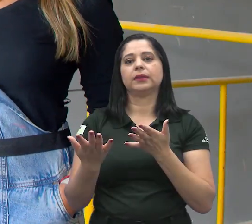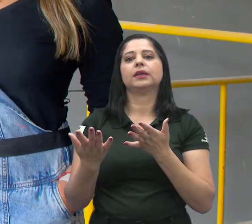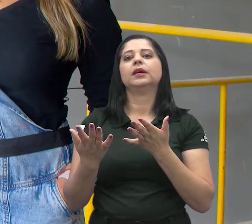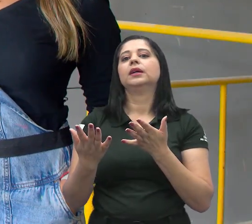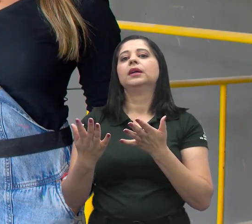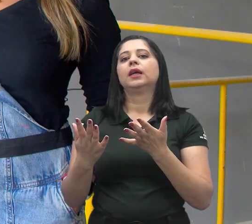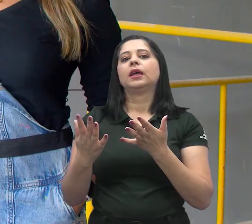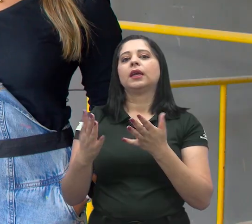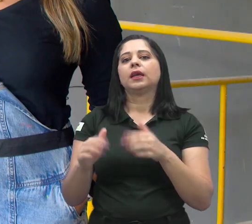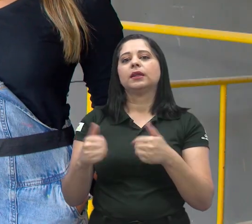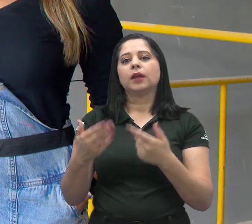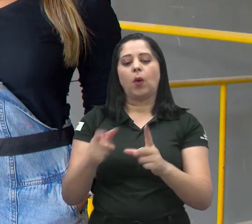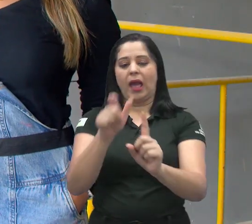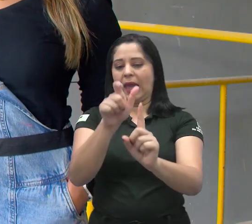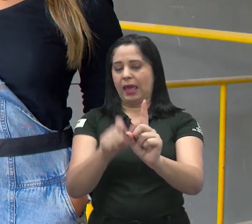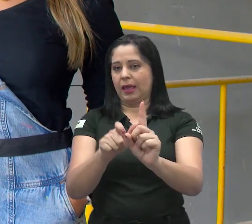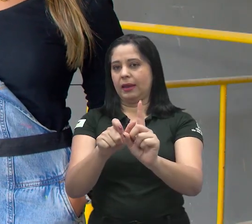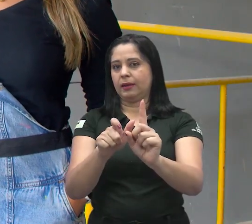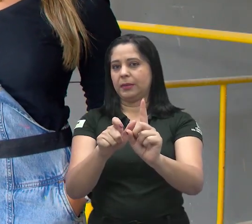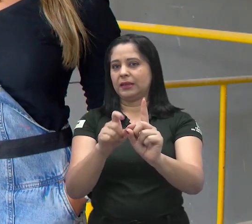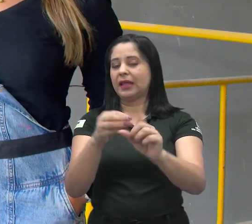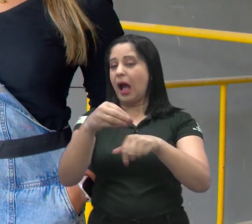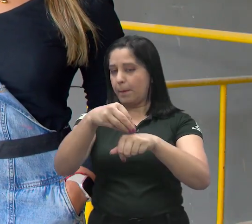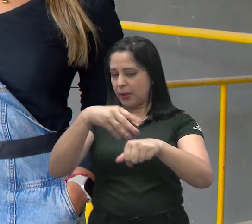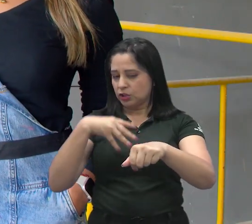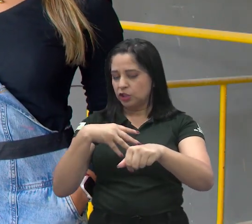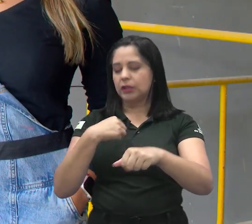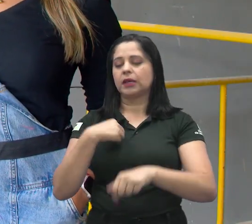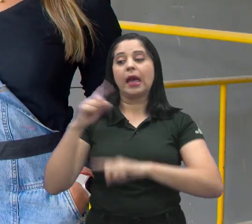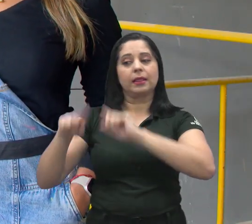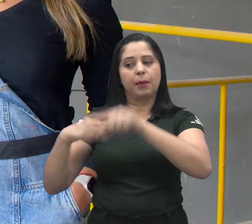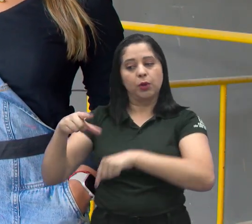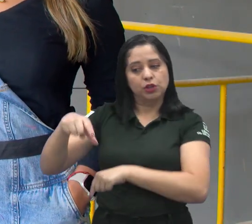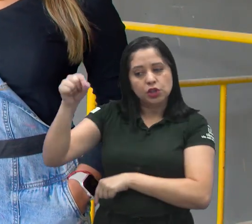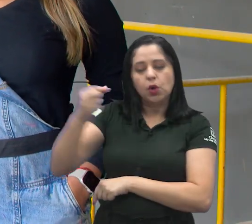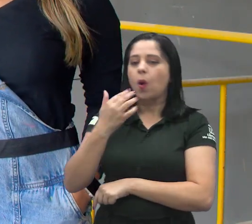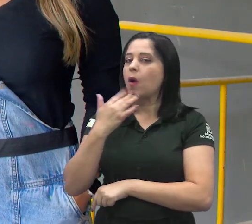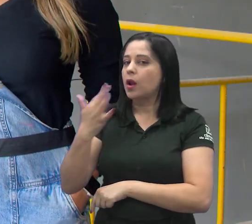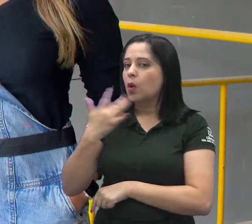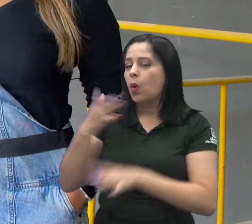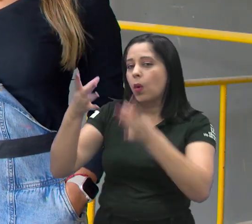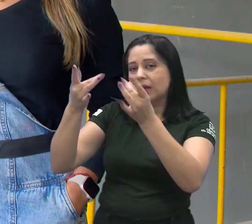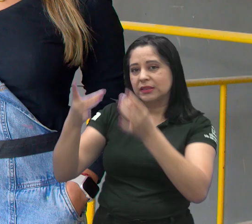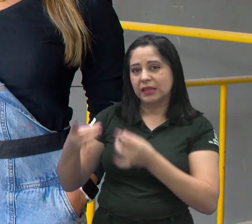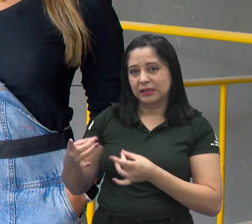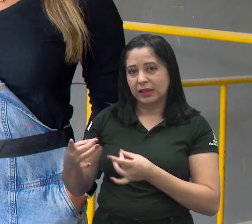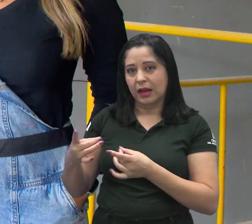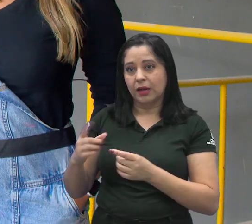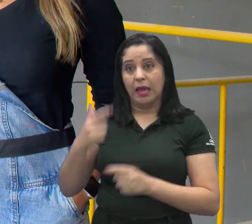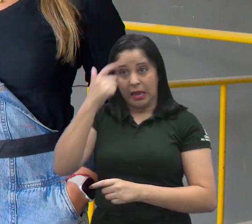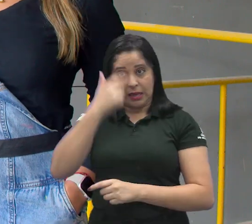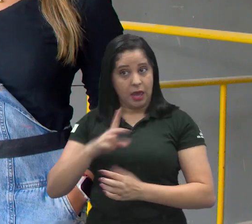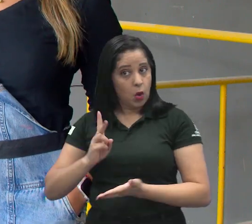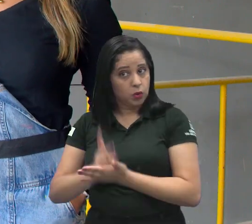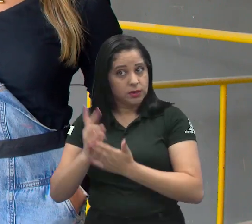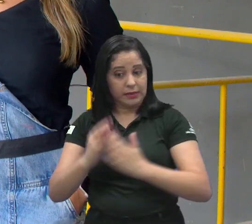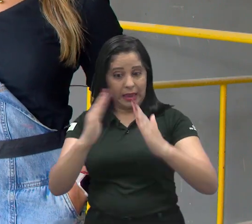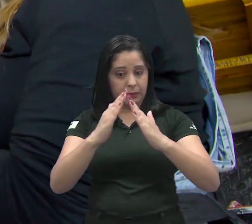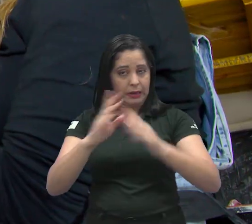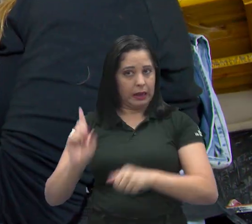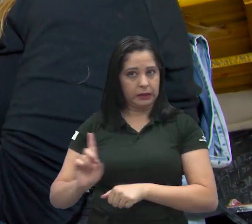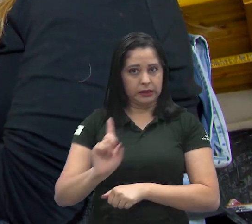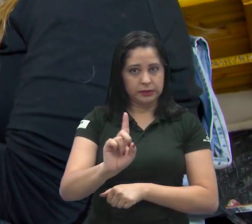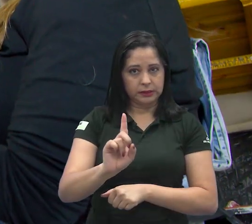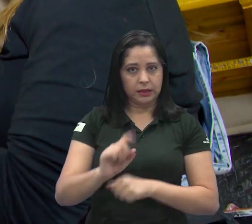na referência do que ele mandou, a gente escolhe junto as cores, escolhe os detalhes e eu vou direto na casa do cliente ou no espaço comercial